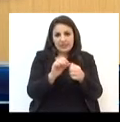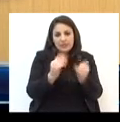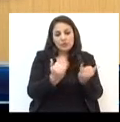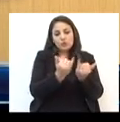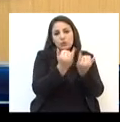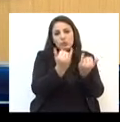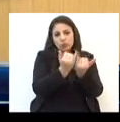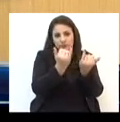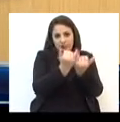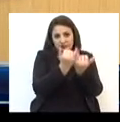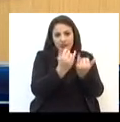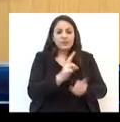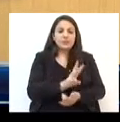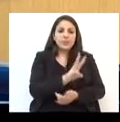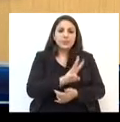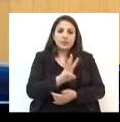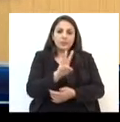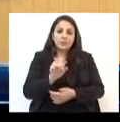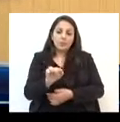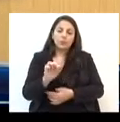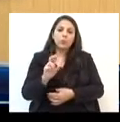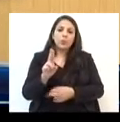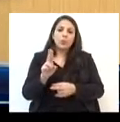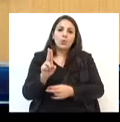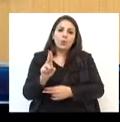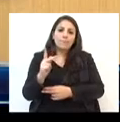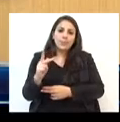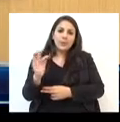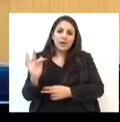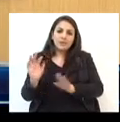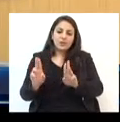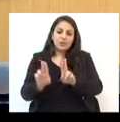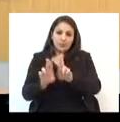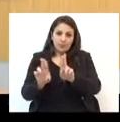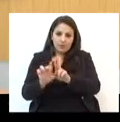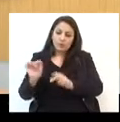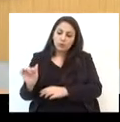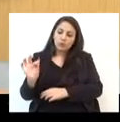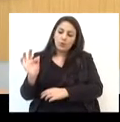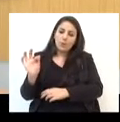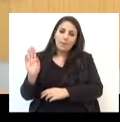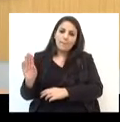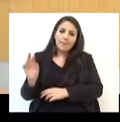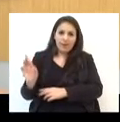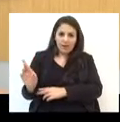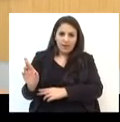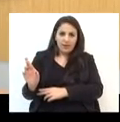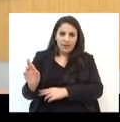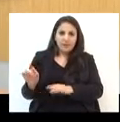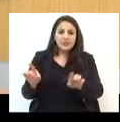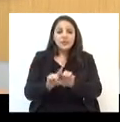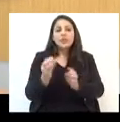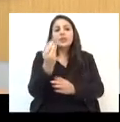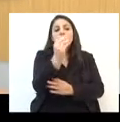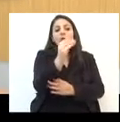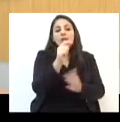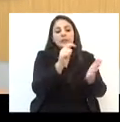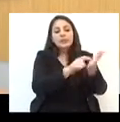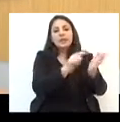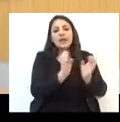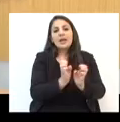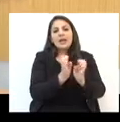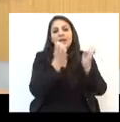www.upf.br no link Eventos. Lembrando que as provas do Enem estão